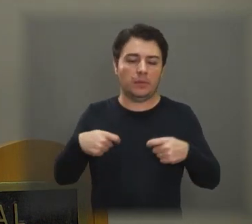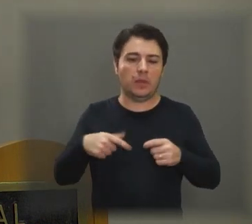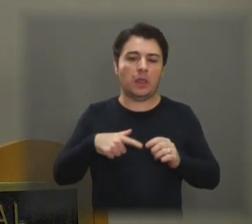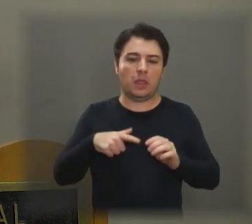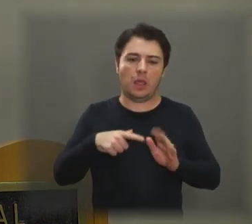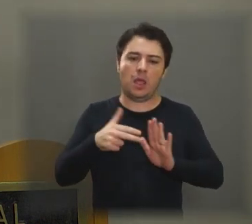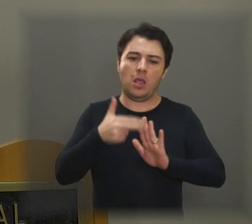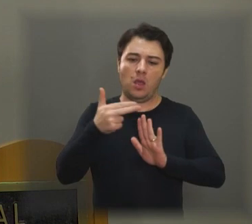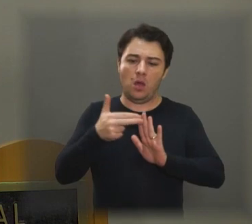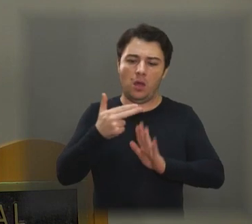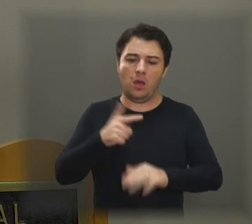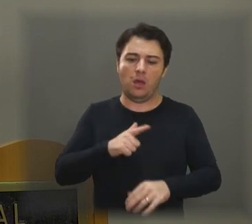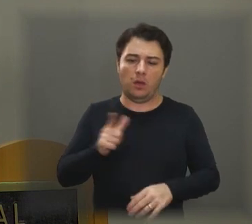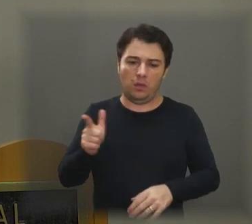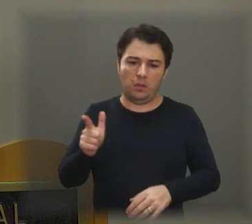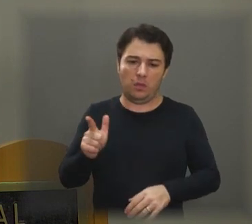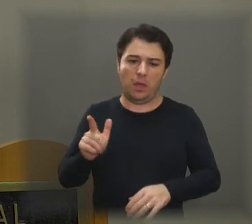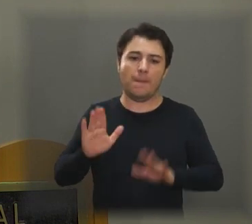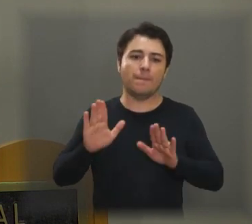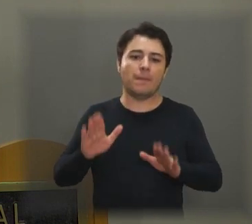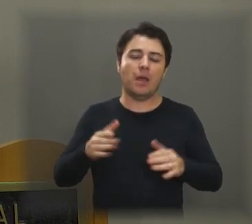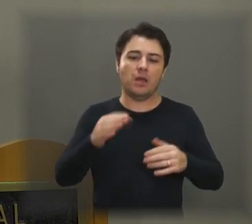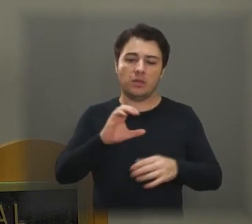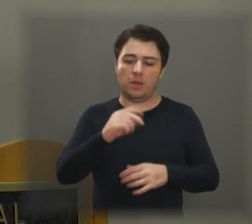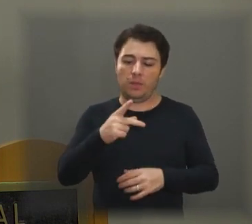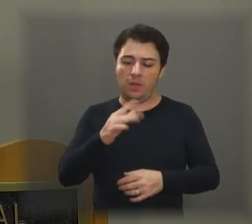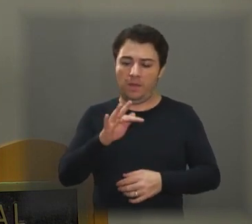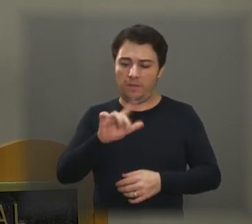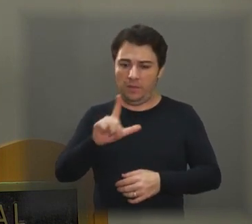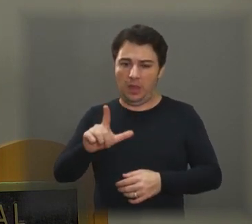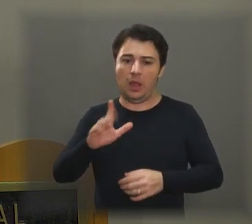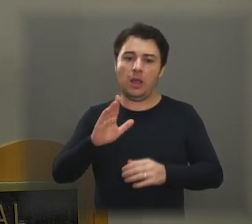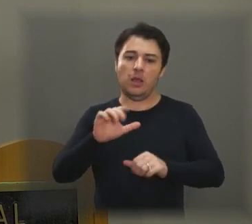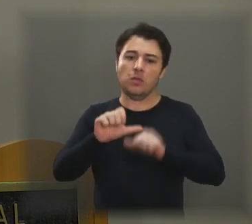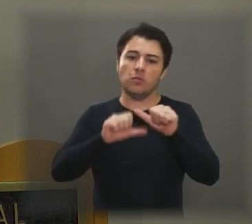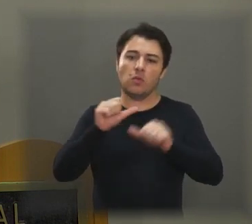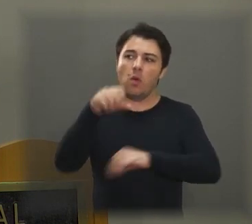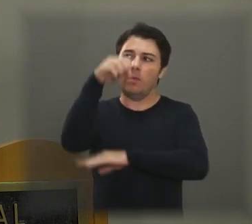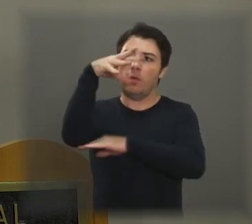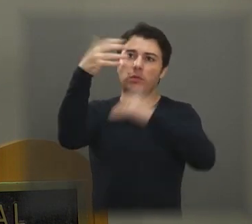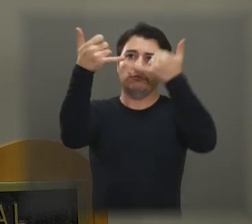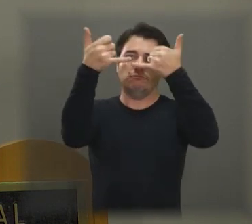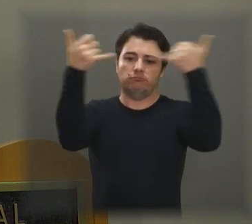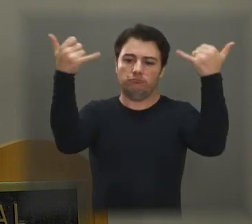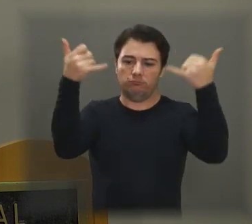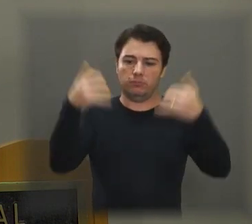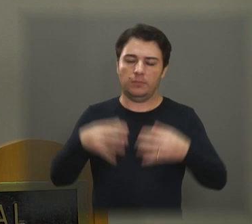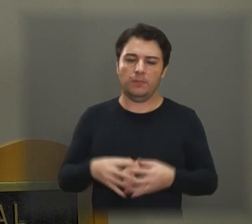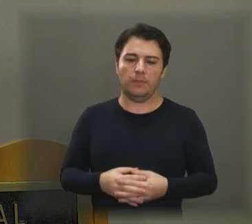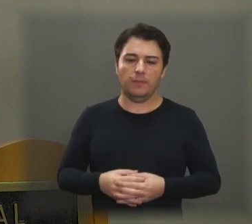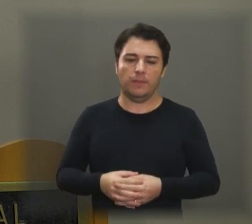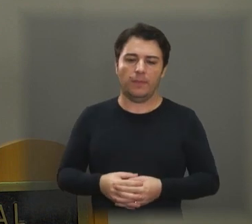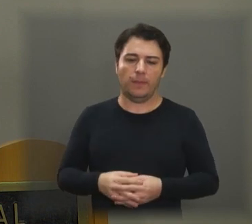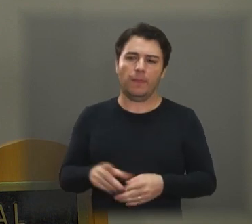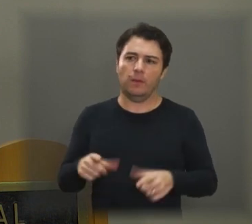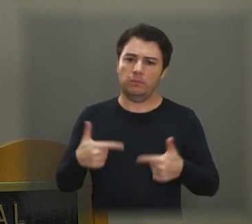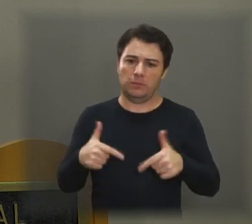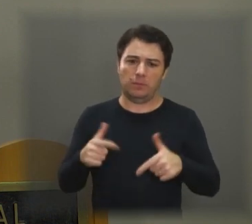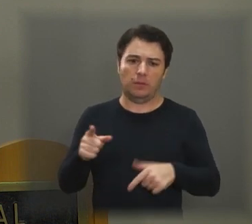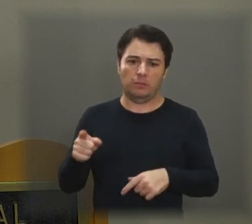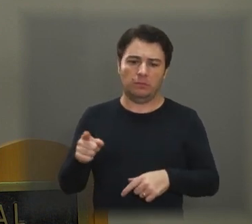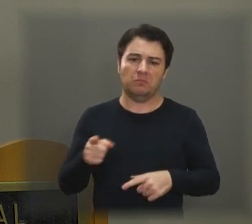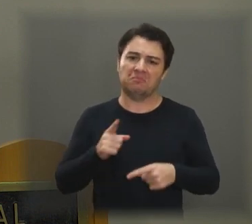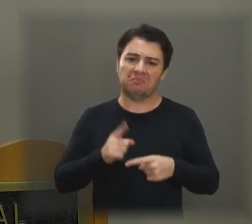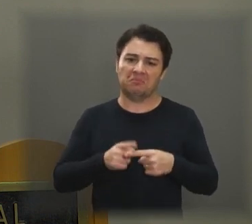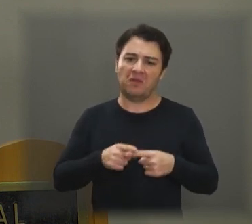embutida da CPFL fiz a aéreo mas dá um trabalho Tremendo e sinceramente não